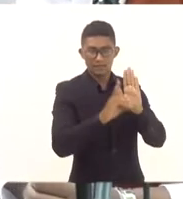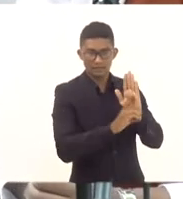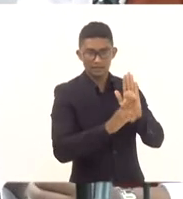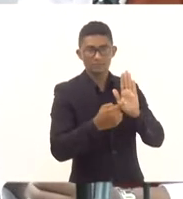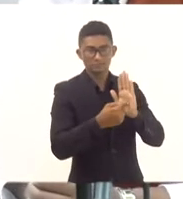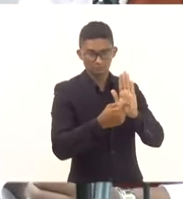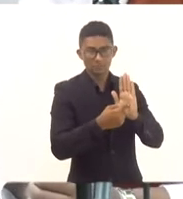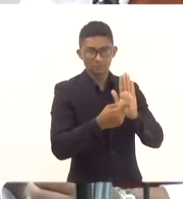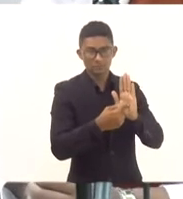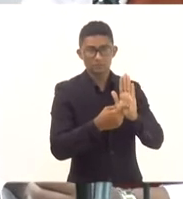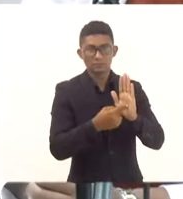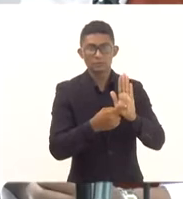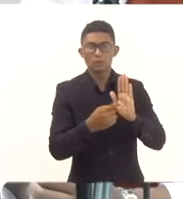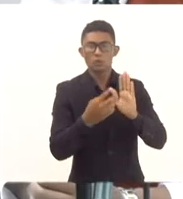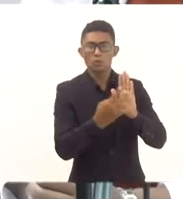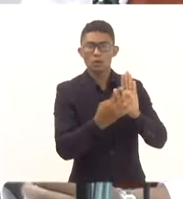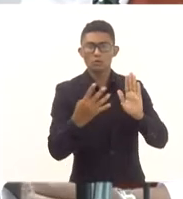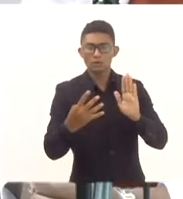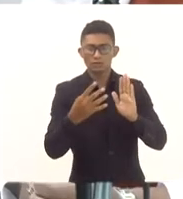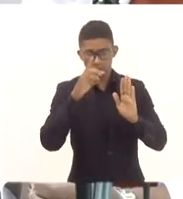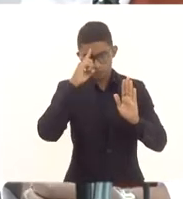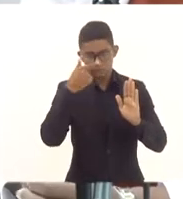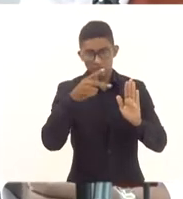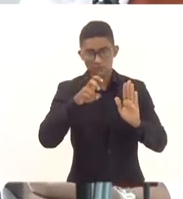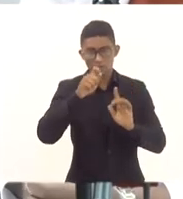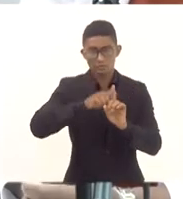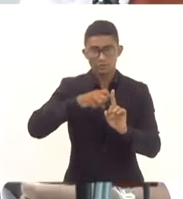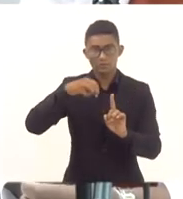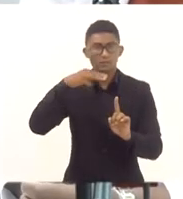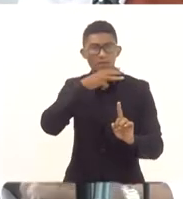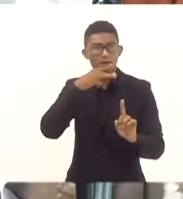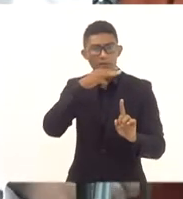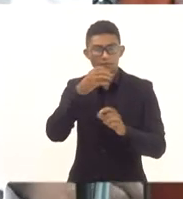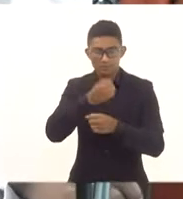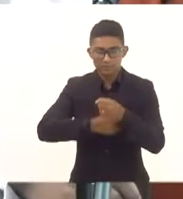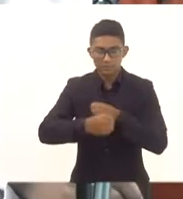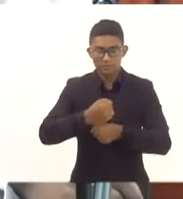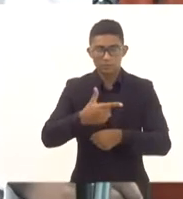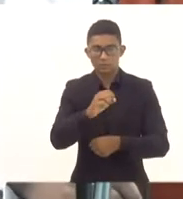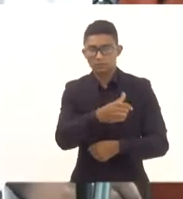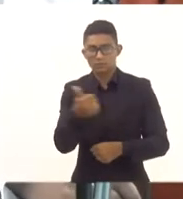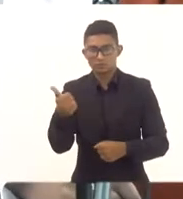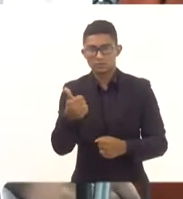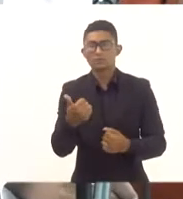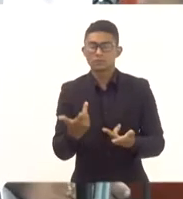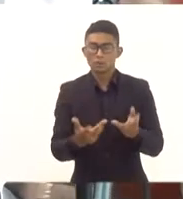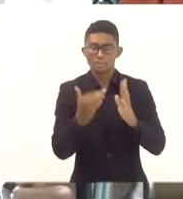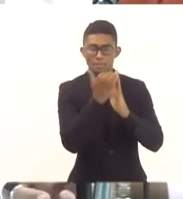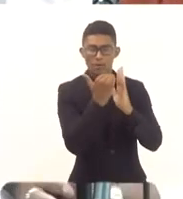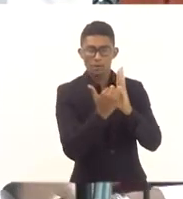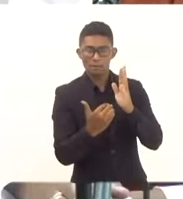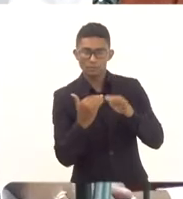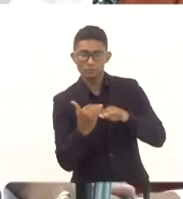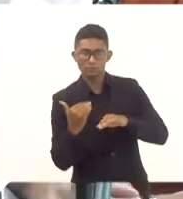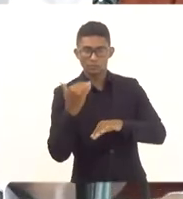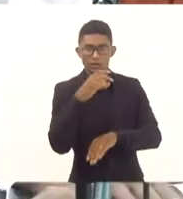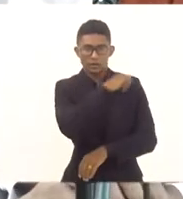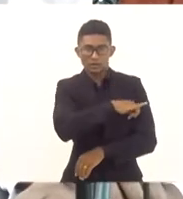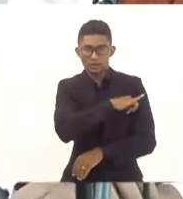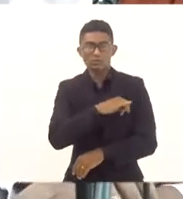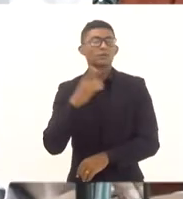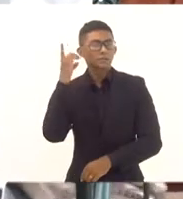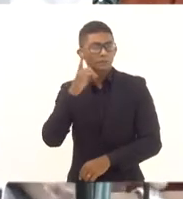1544 de 25 de março de 2021 o programa supera RJ e contando com a presença dos Senhores deputados